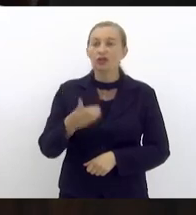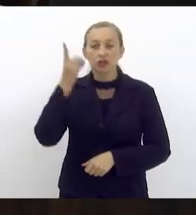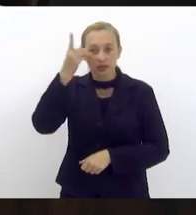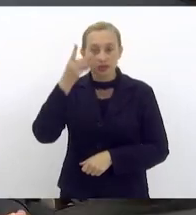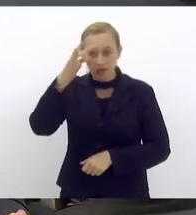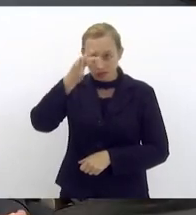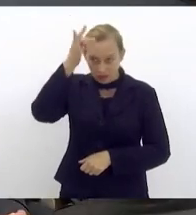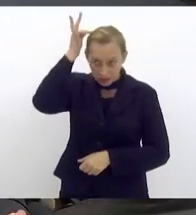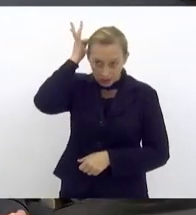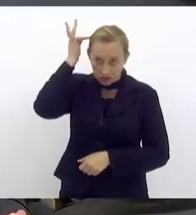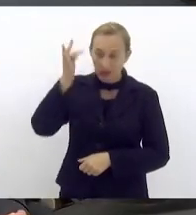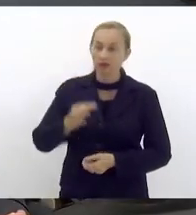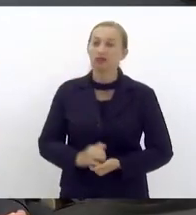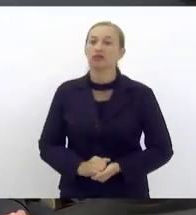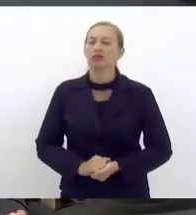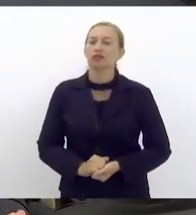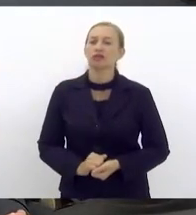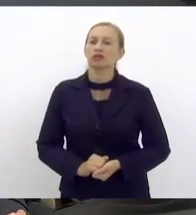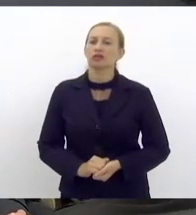Pacheco